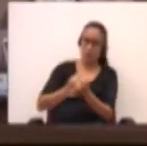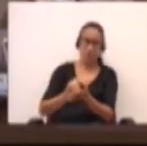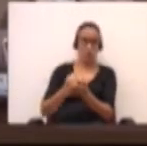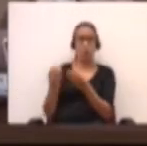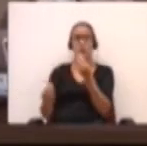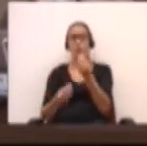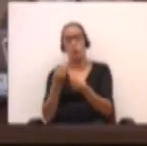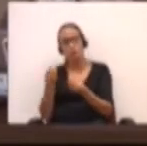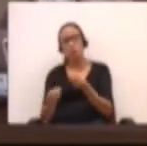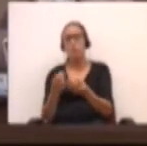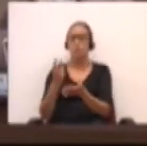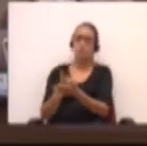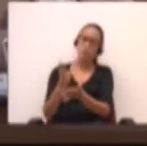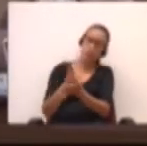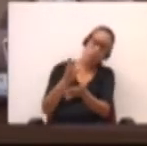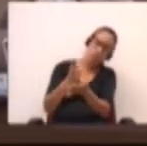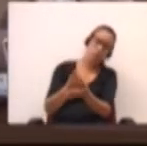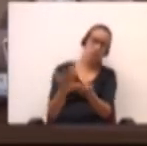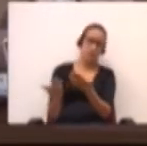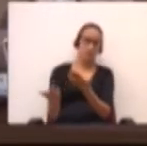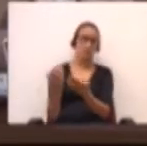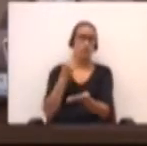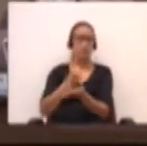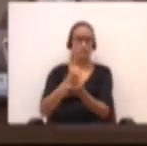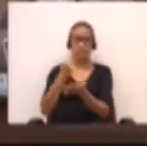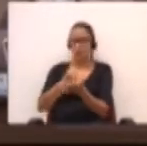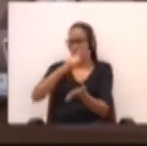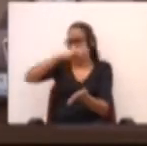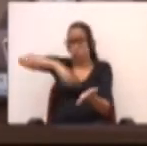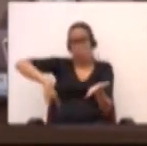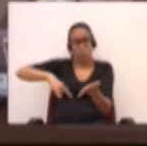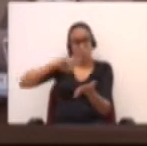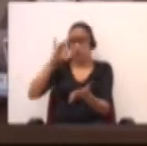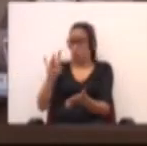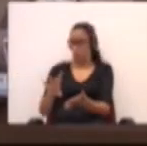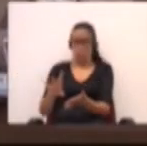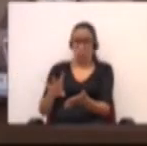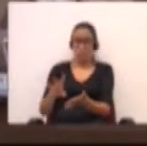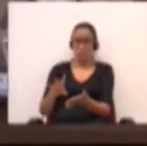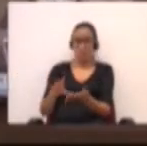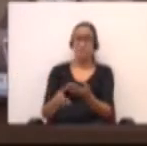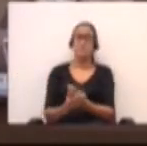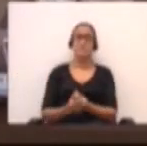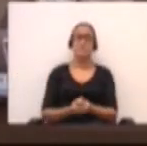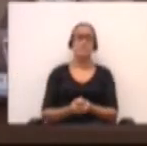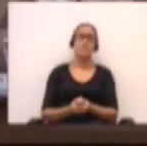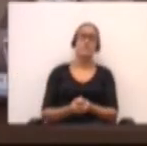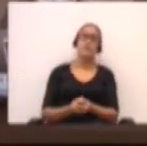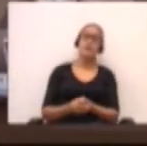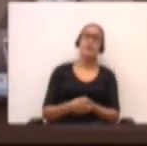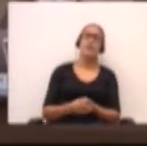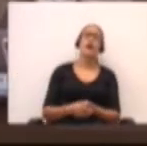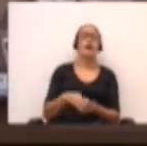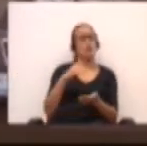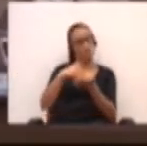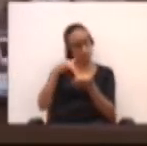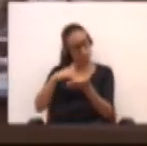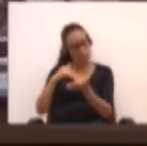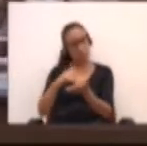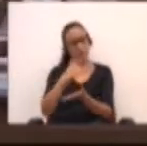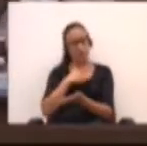como isso seria feito na questão contratual. E aí sim, o secretário